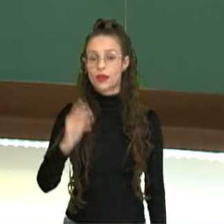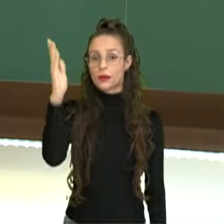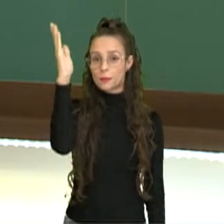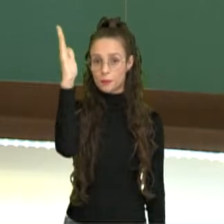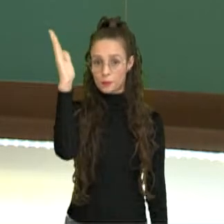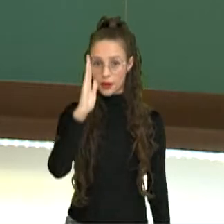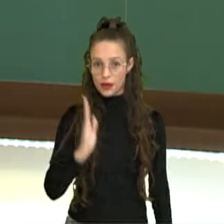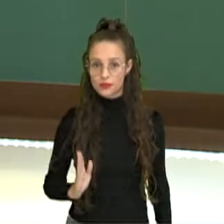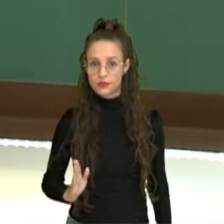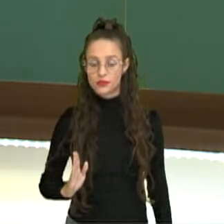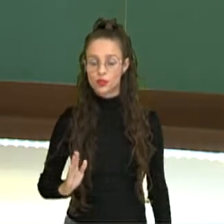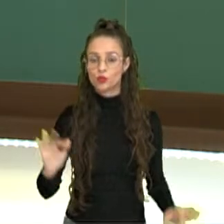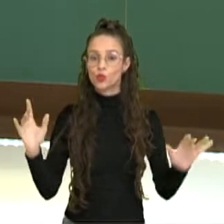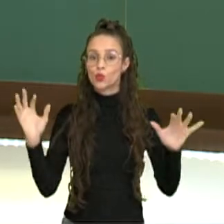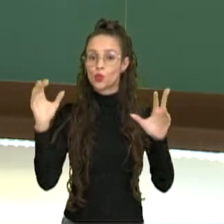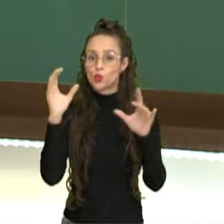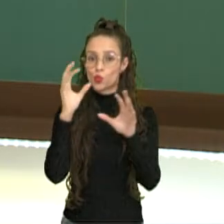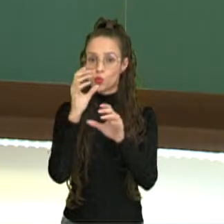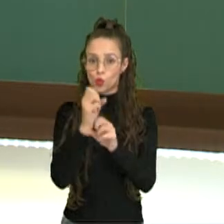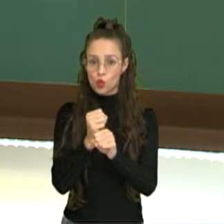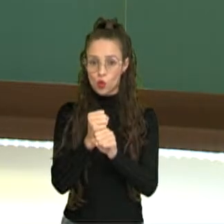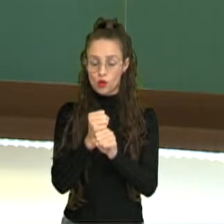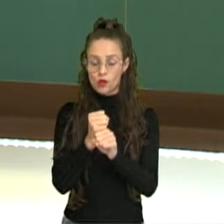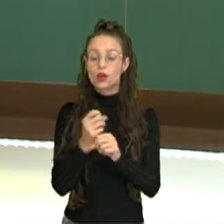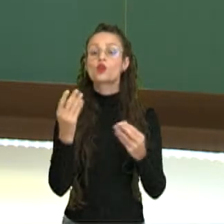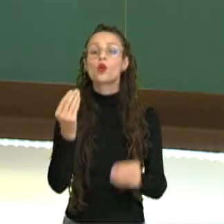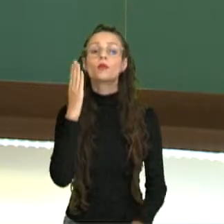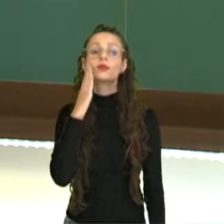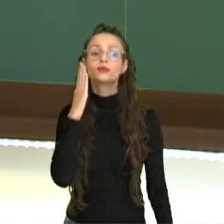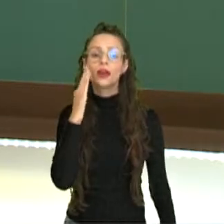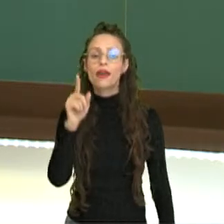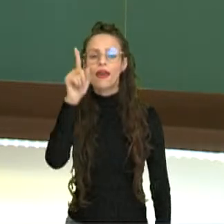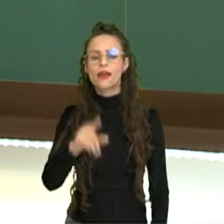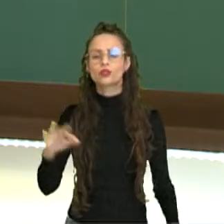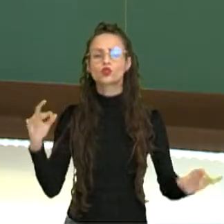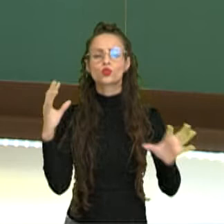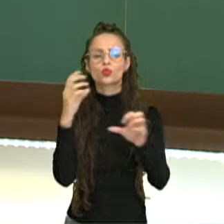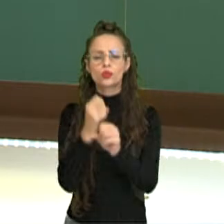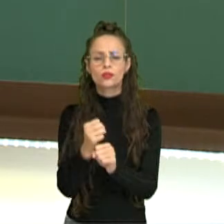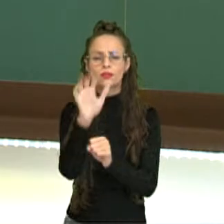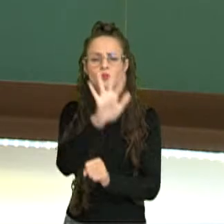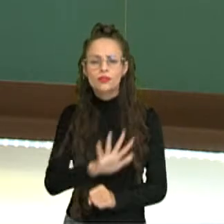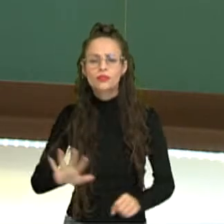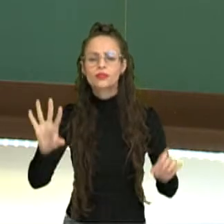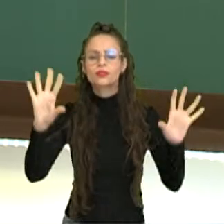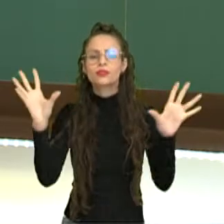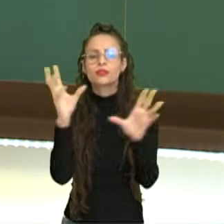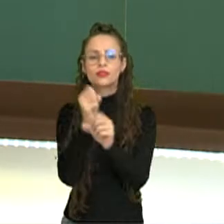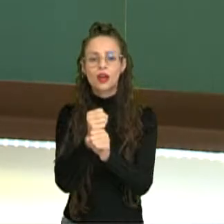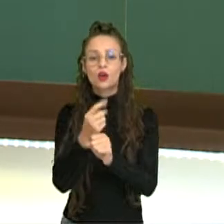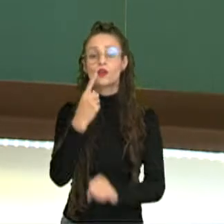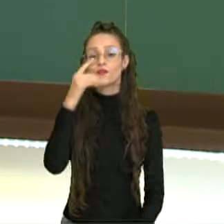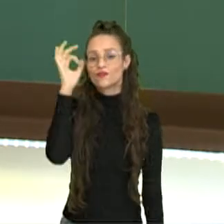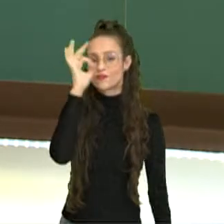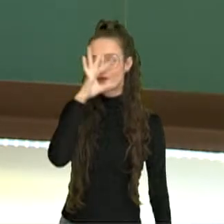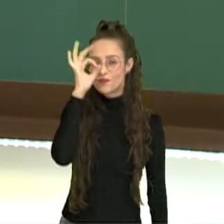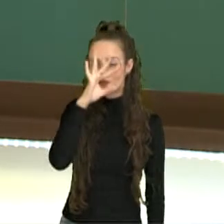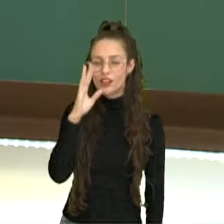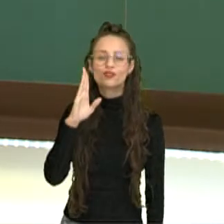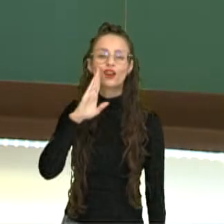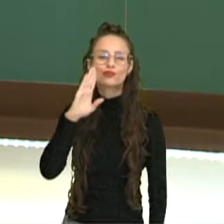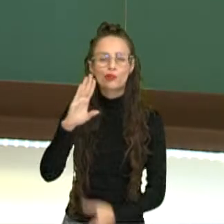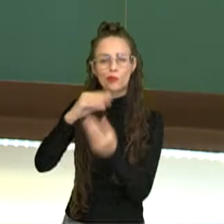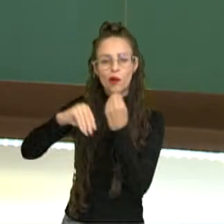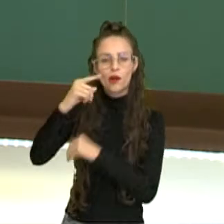Brasil, de um total, como que eu sei que é o total, professora? Estou vendo aqui em verdinho, em azul